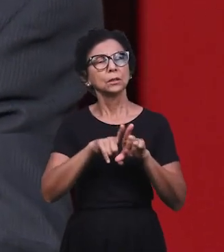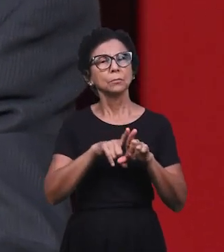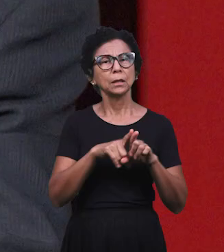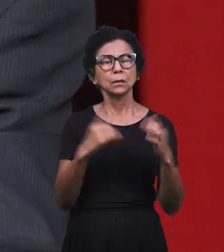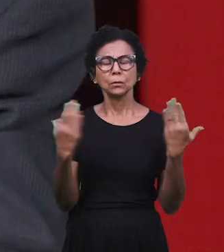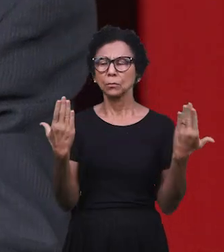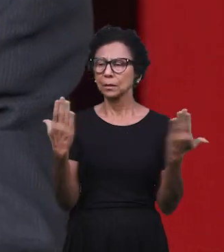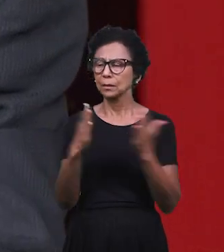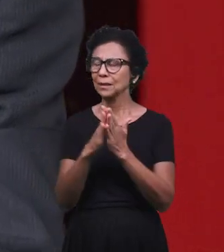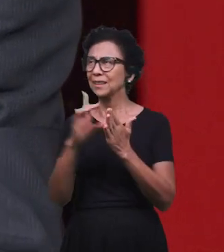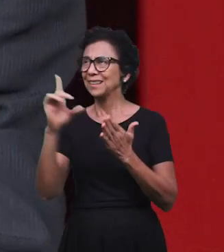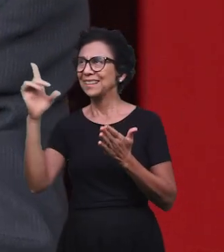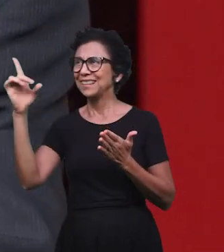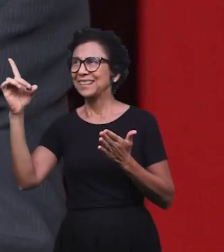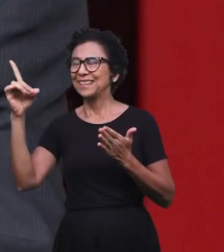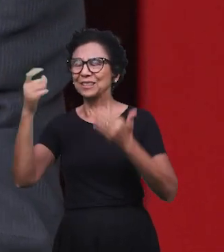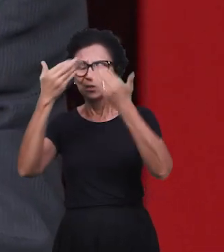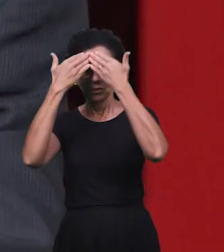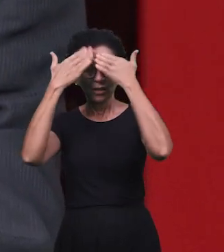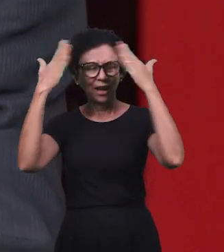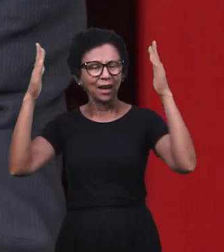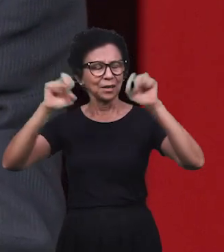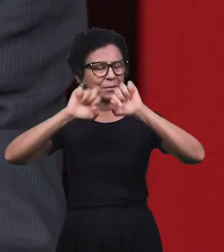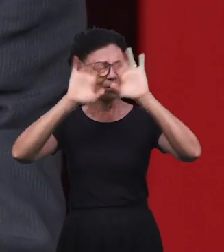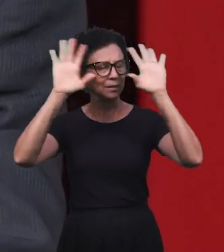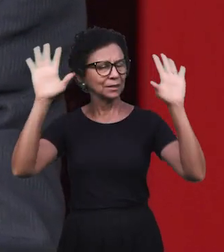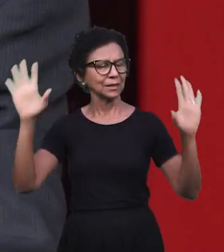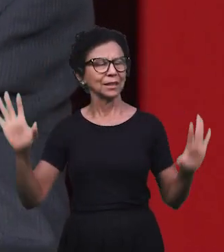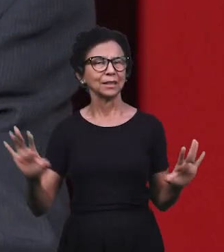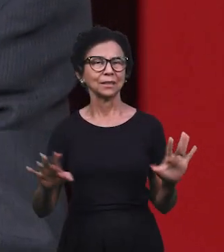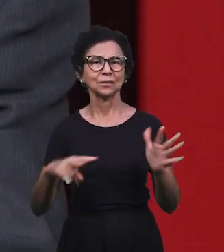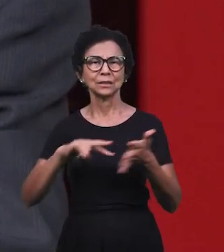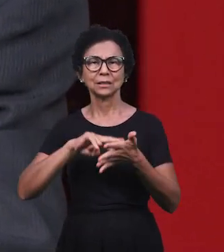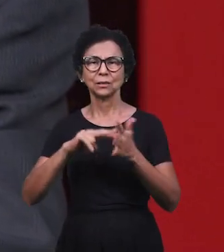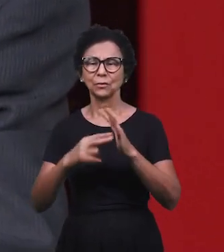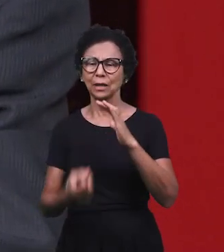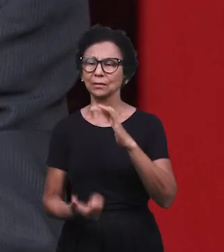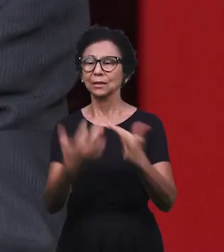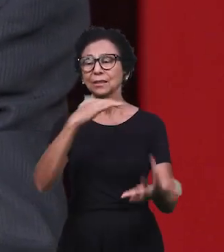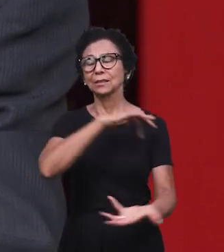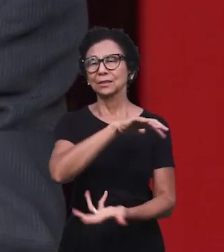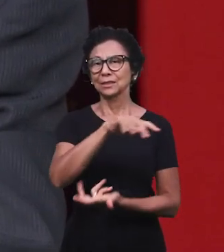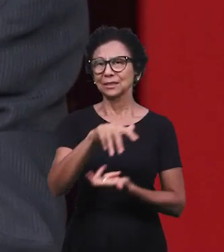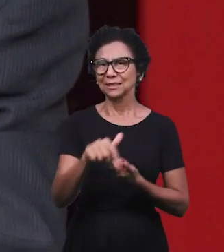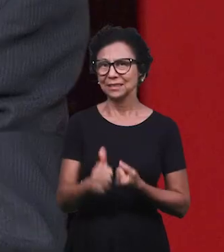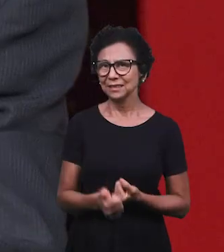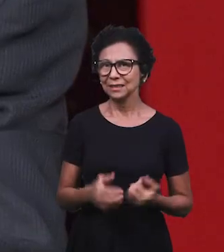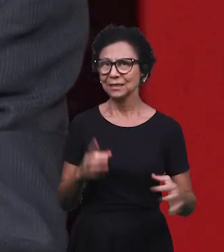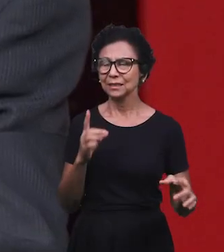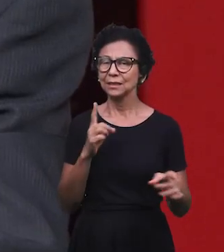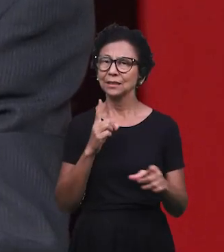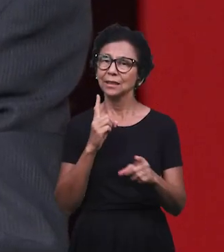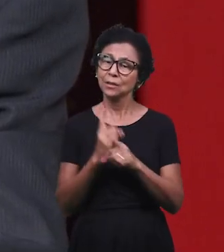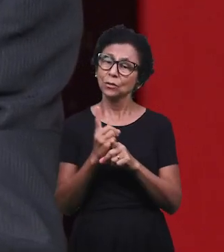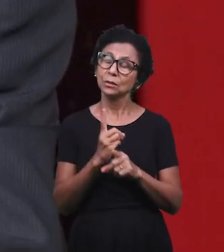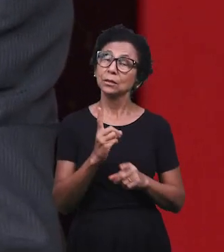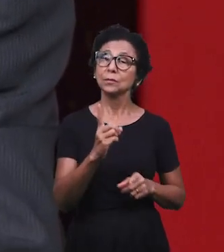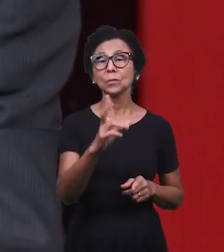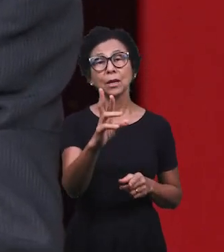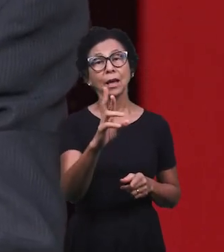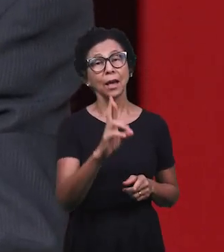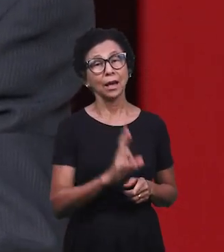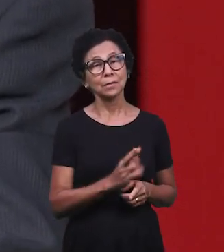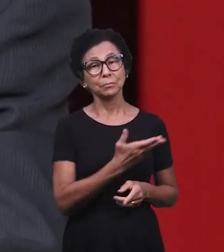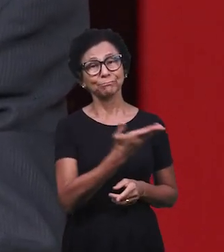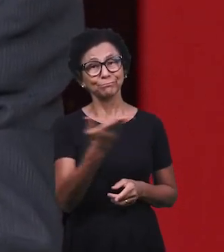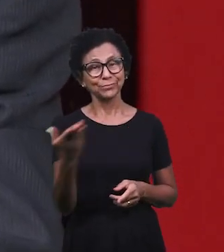coisas ficam muito claras a respeito da criação, e aí encontramos essas respostas, que tanto o homem quer saber